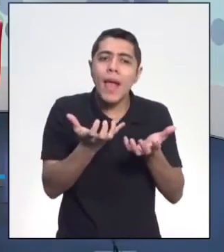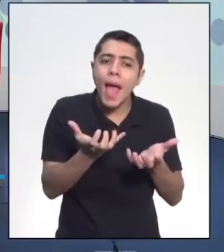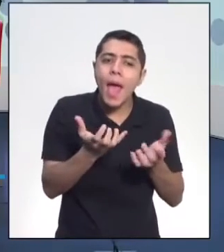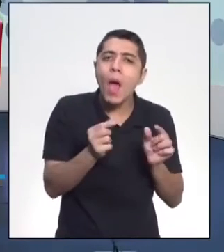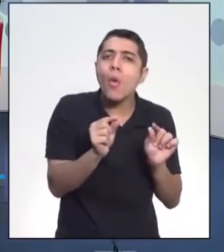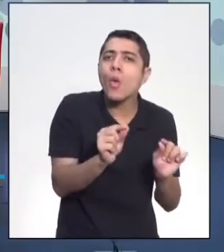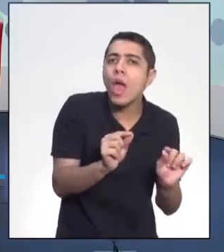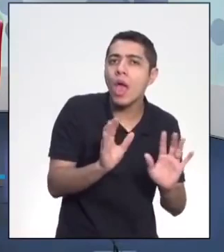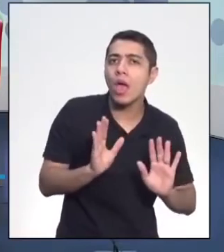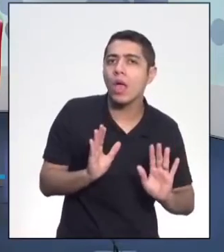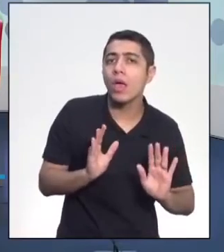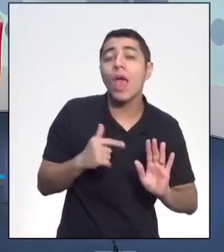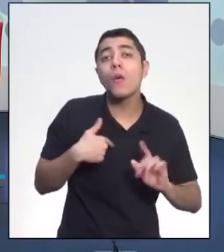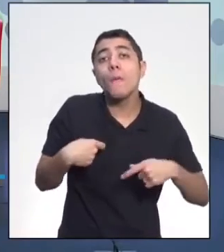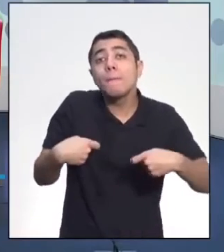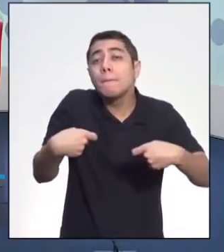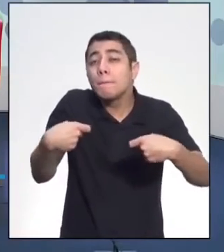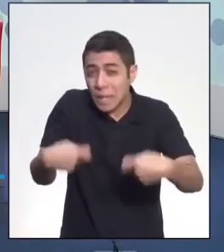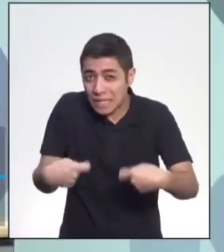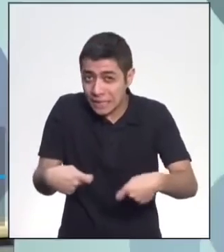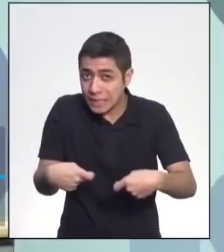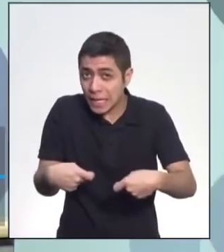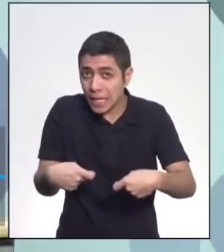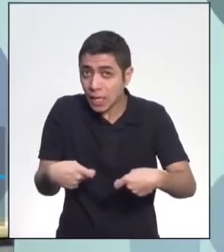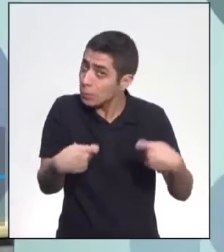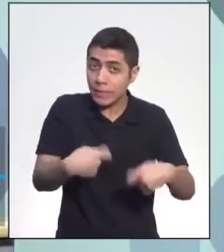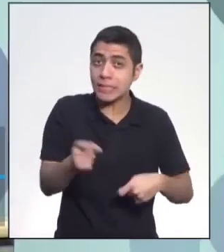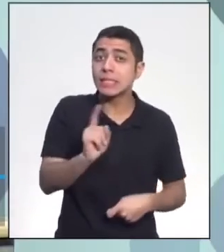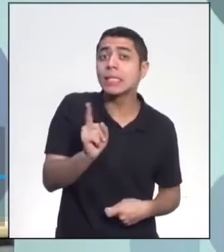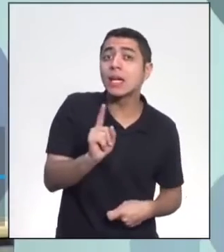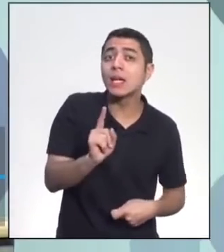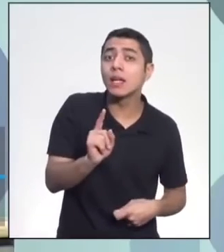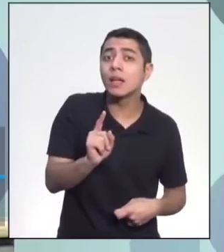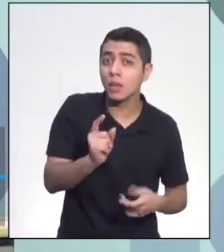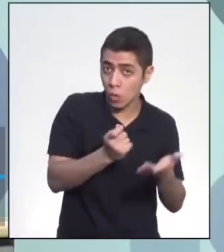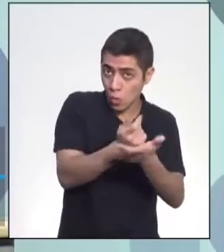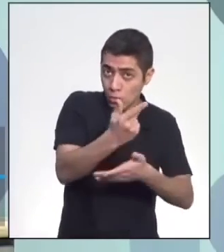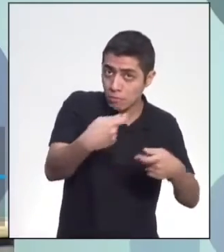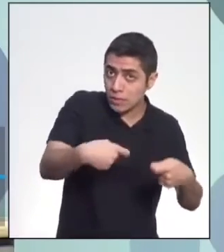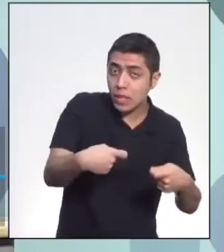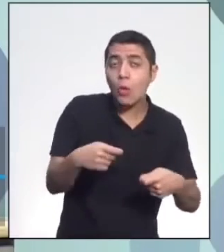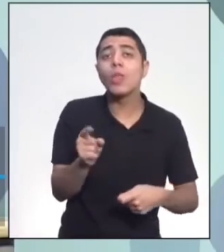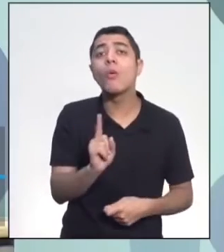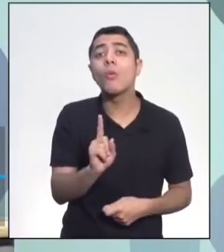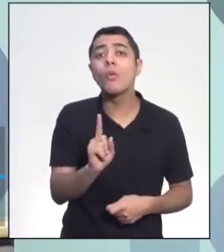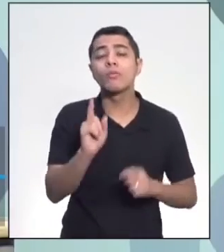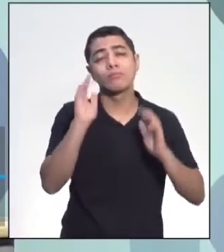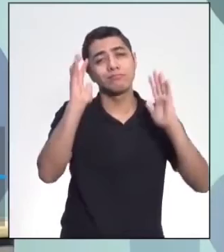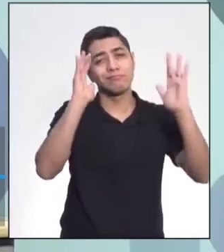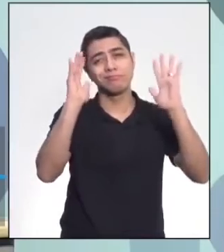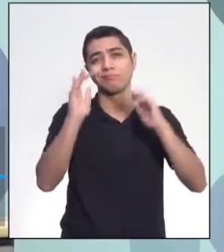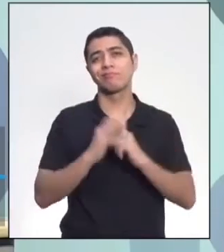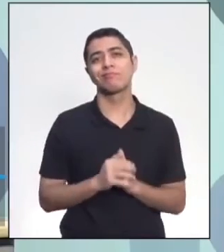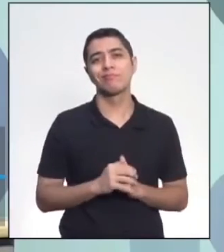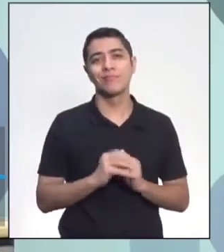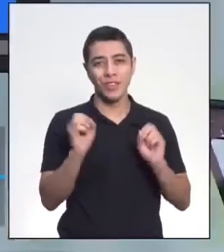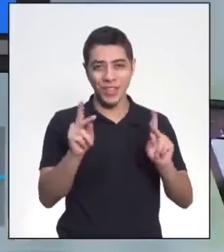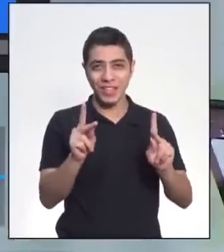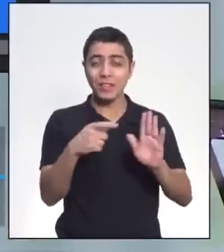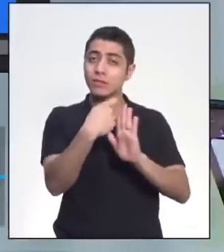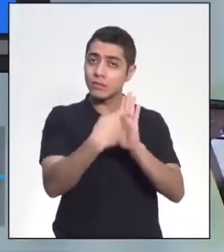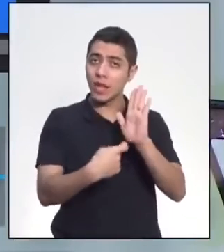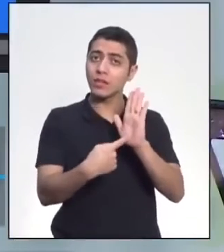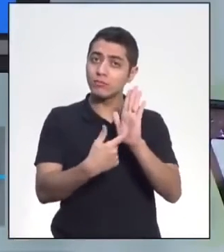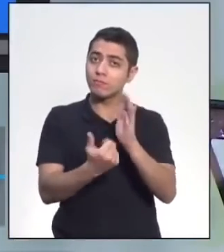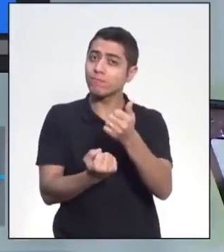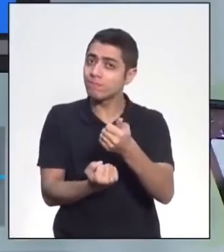fato, precisamos daquilo. Pois é, gente, olha, esse texto deu pra gente uma reflexão. Aí tem outro